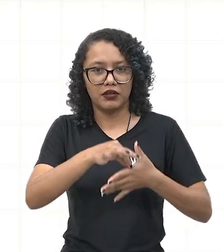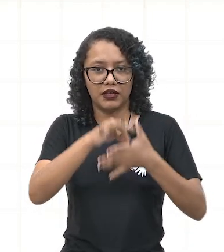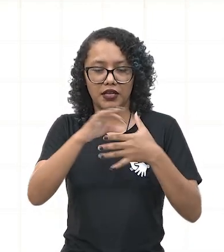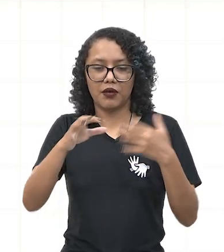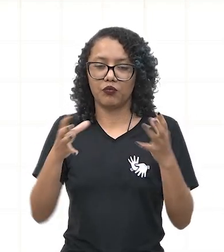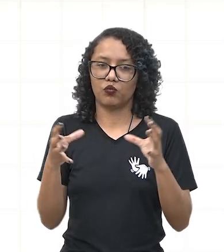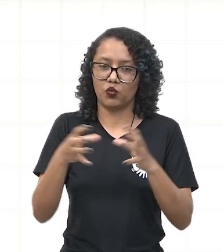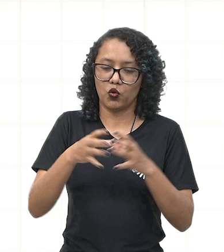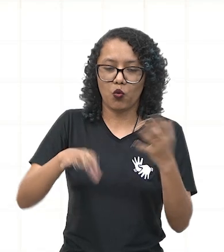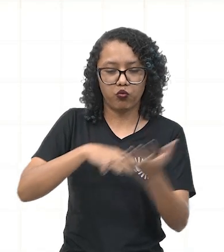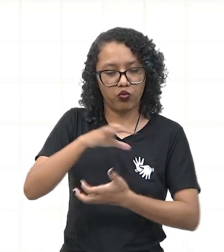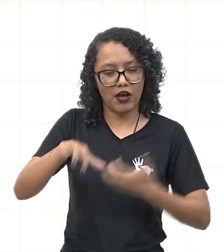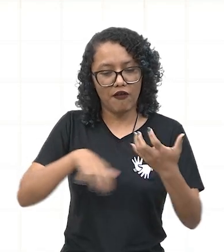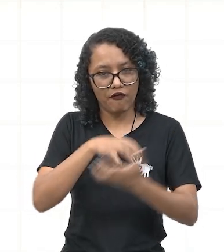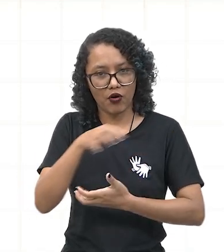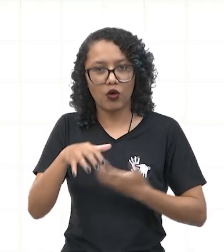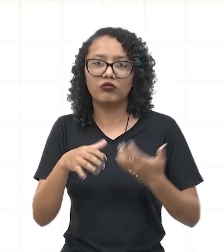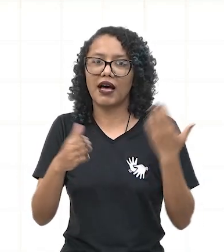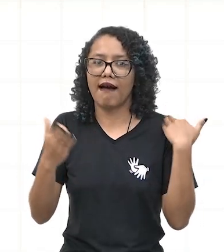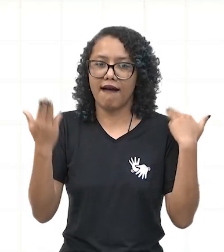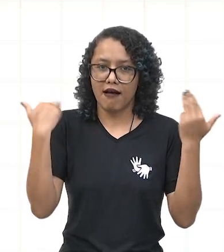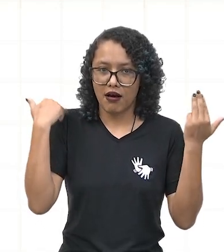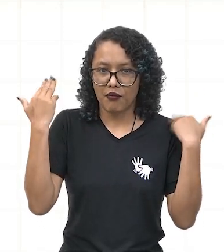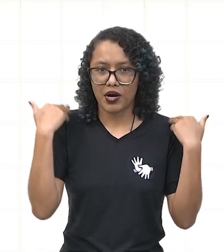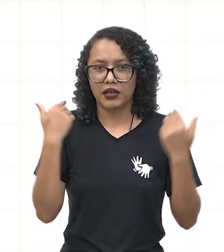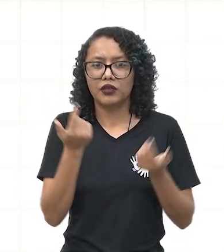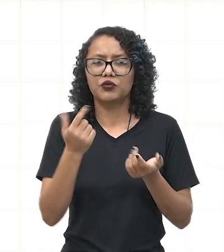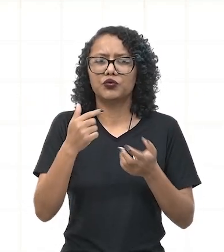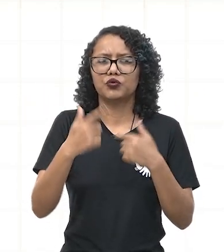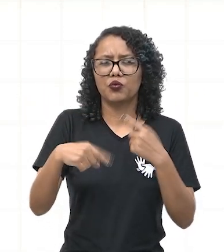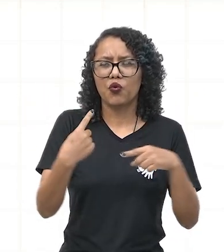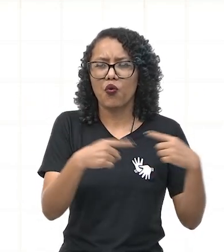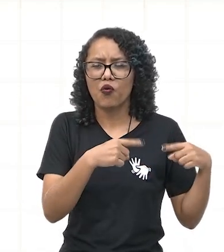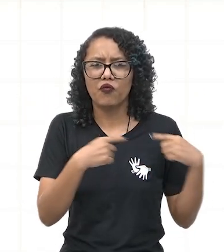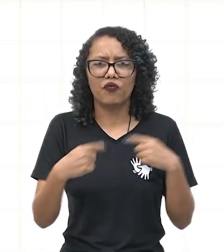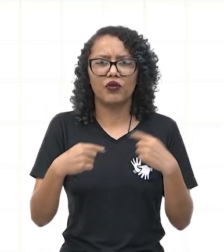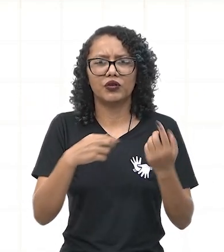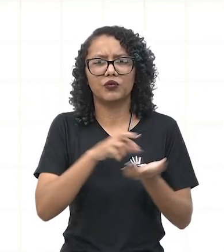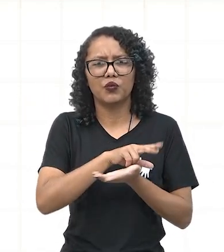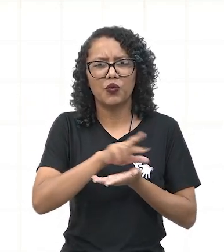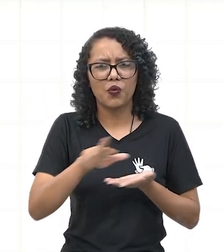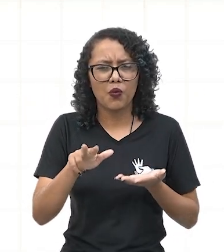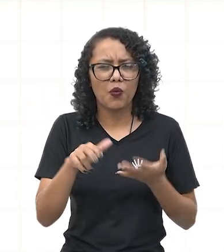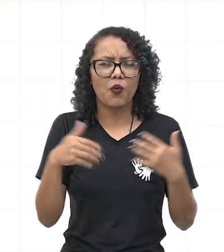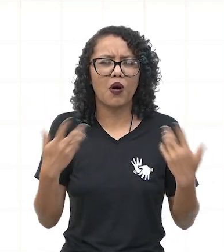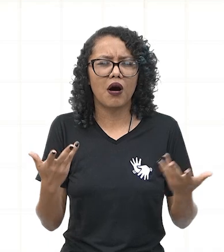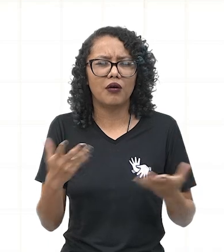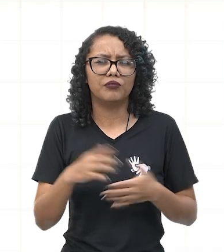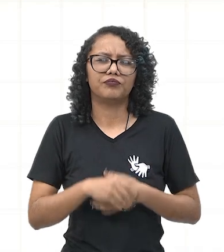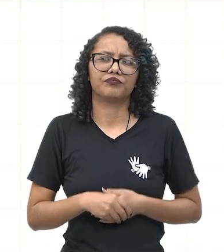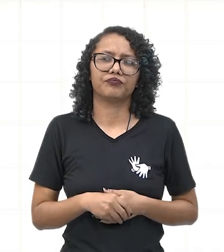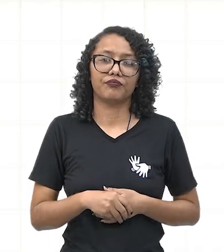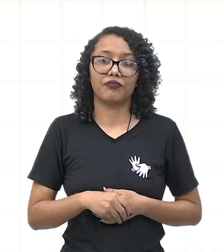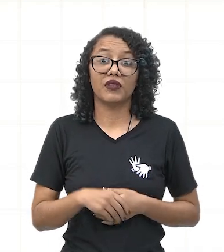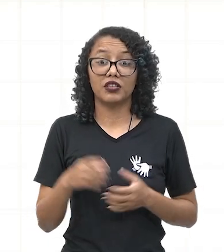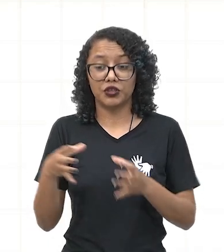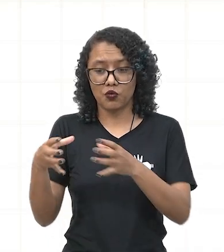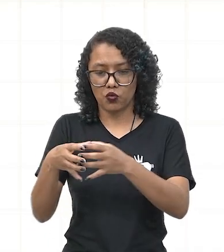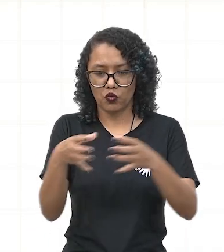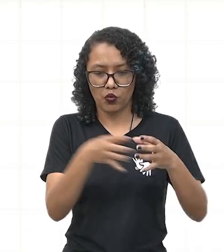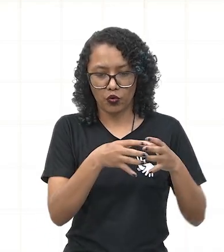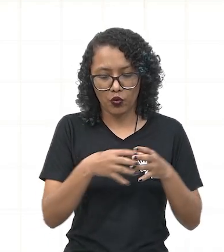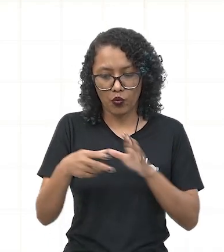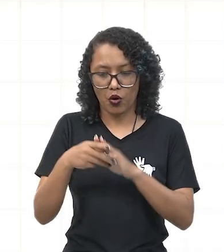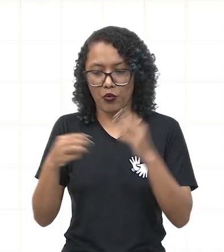da Armada. Conflitos. Quais serão eles, Confrontos armados entre forças rebeldes da